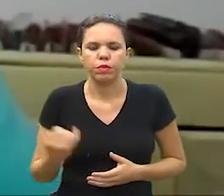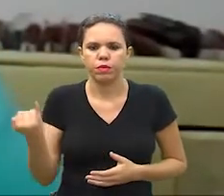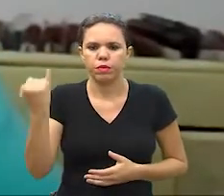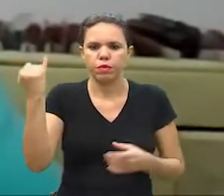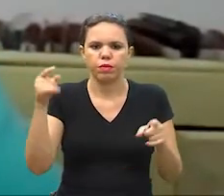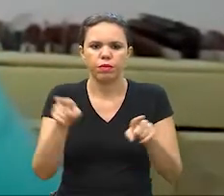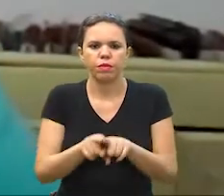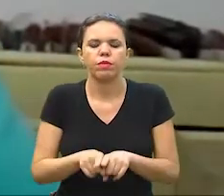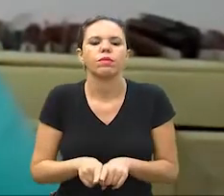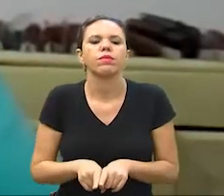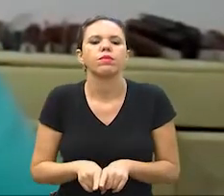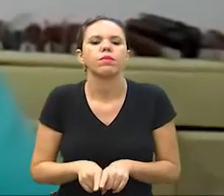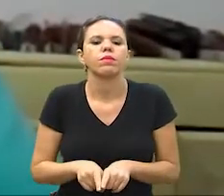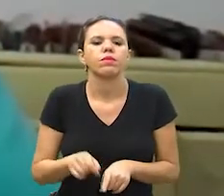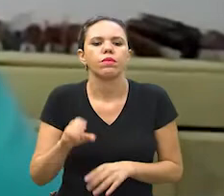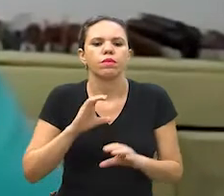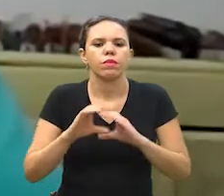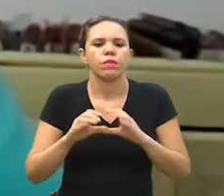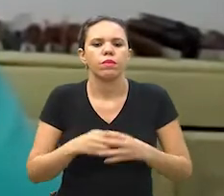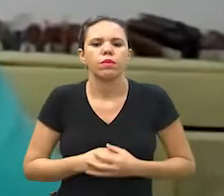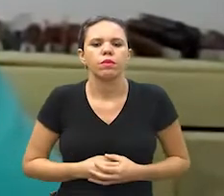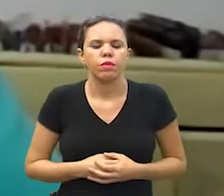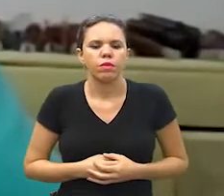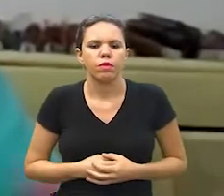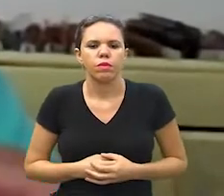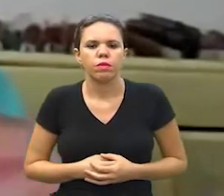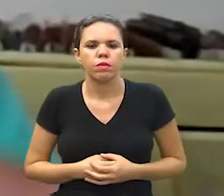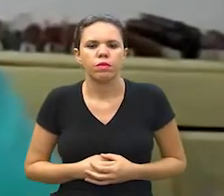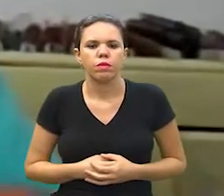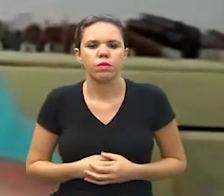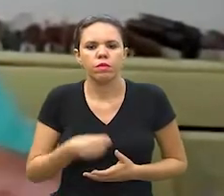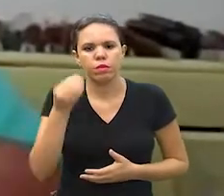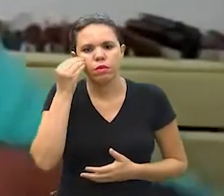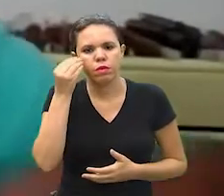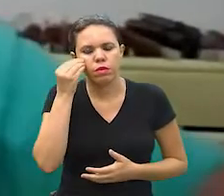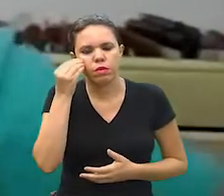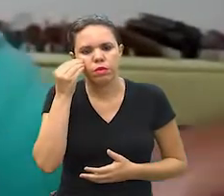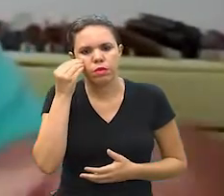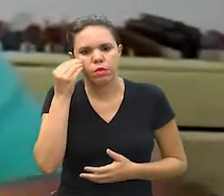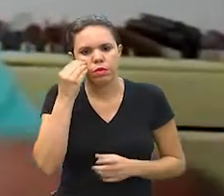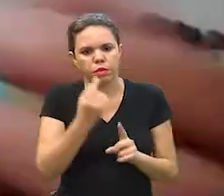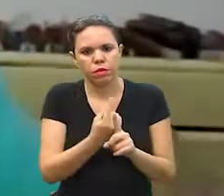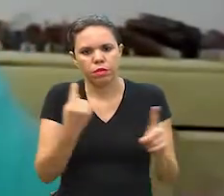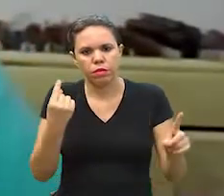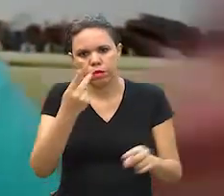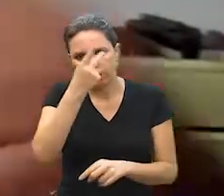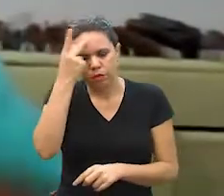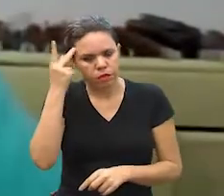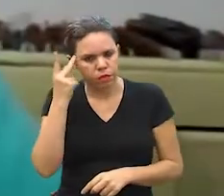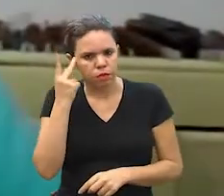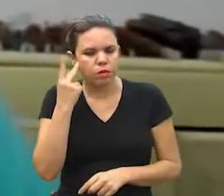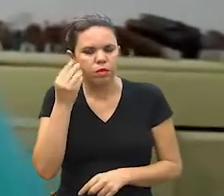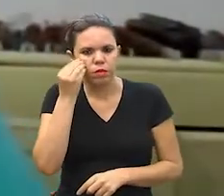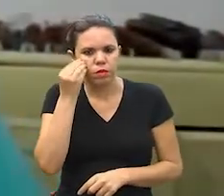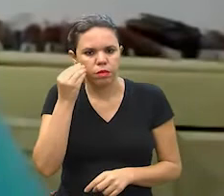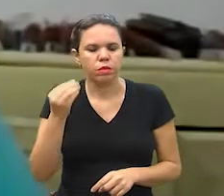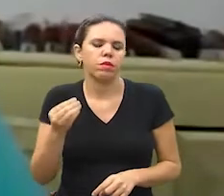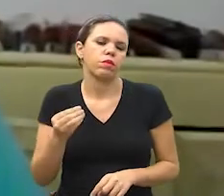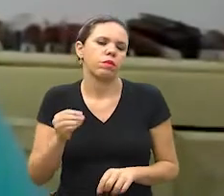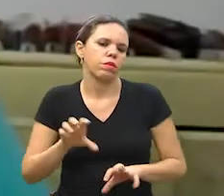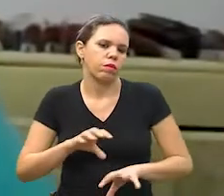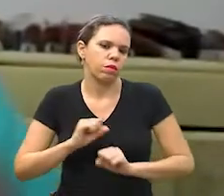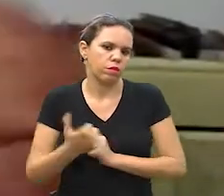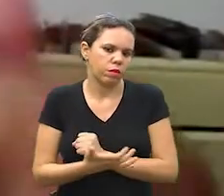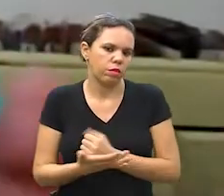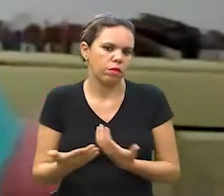importante também, ainda na área da comunicação, a testagem e o isolamento das pessoas que testaram